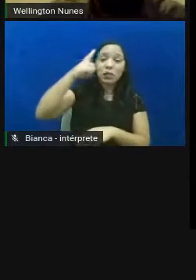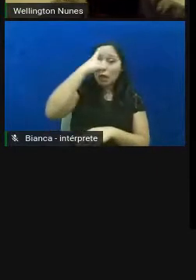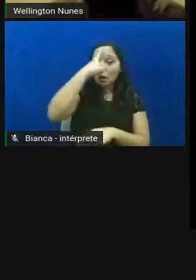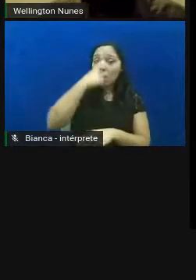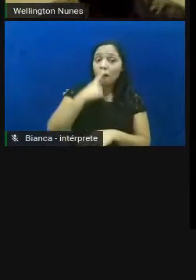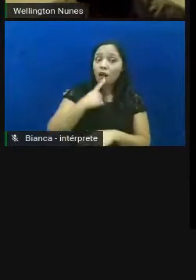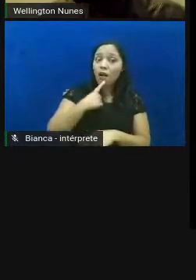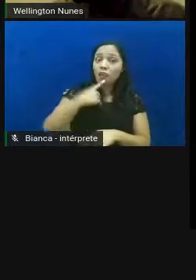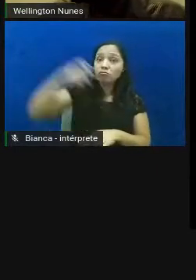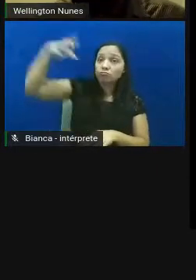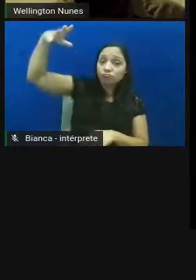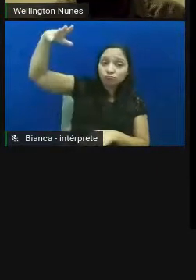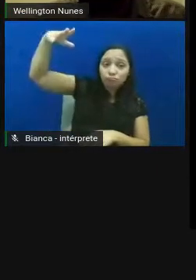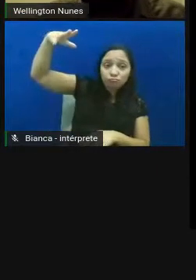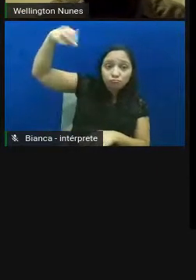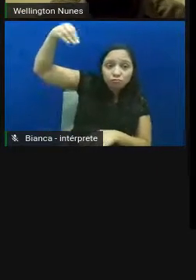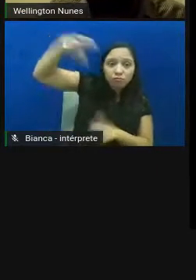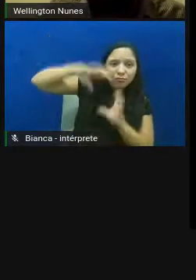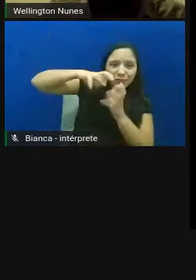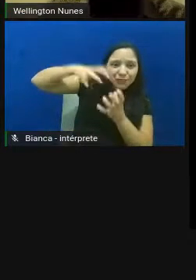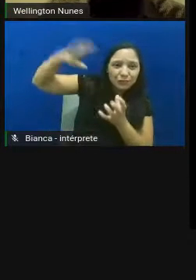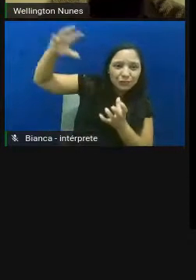de ar, de chuva, enfim.